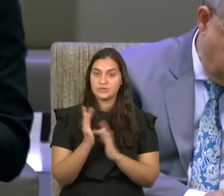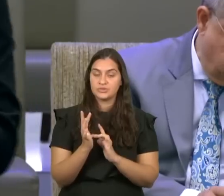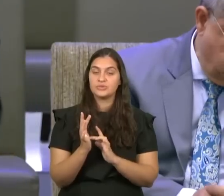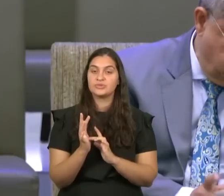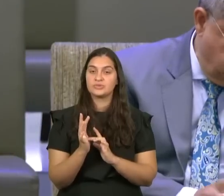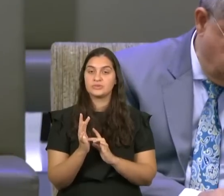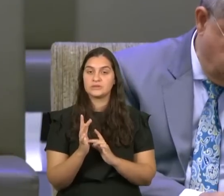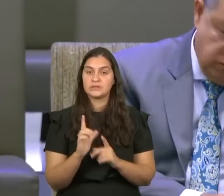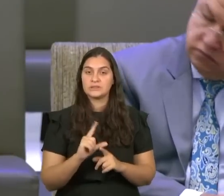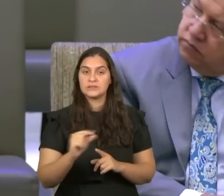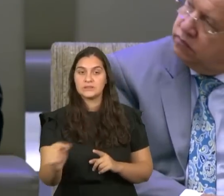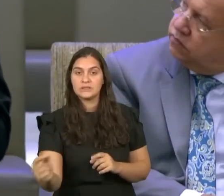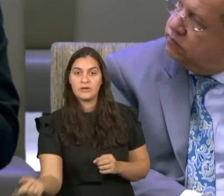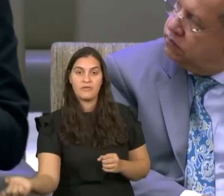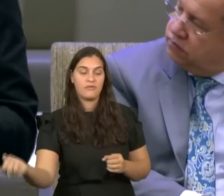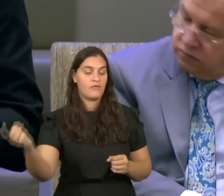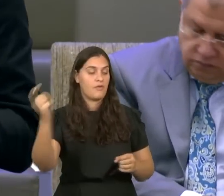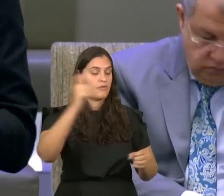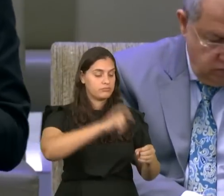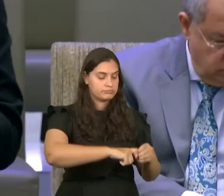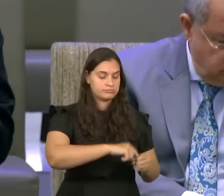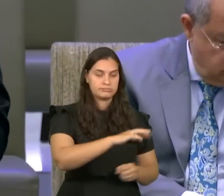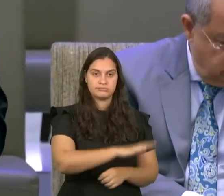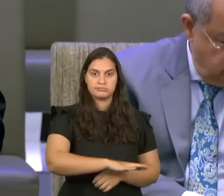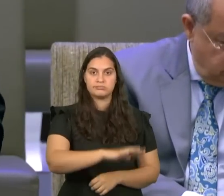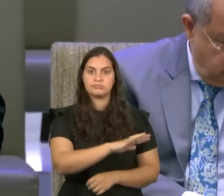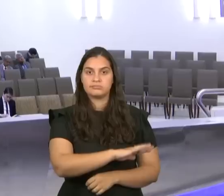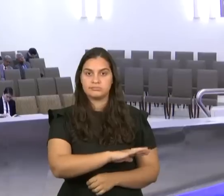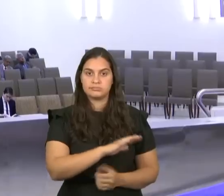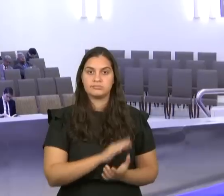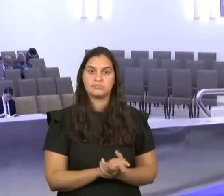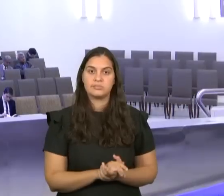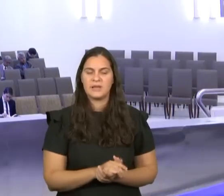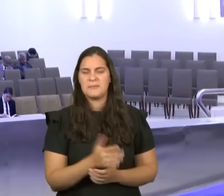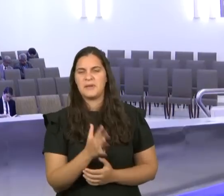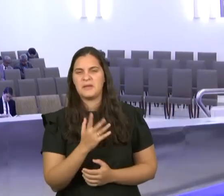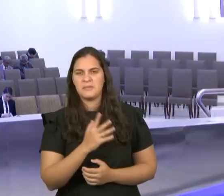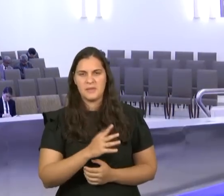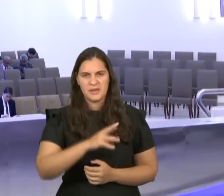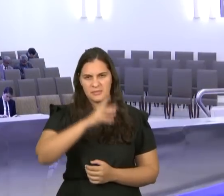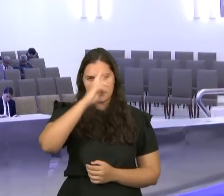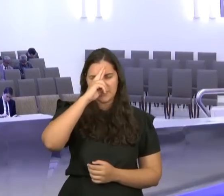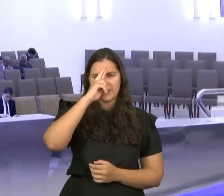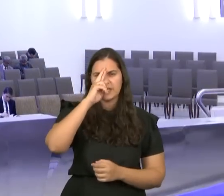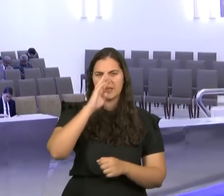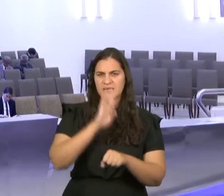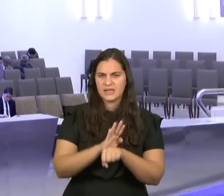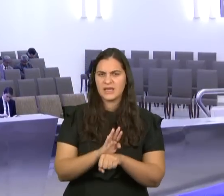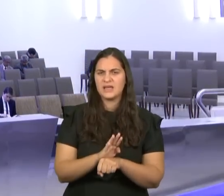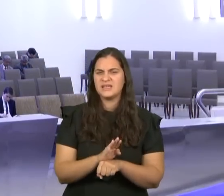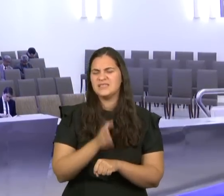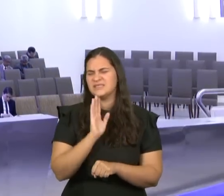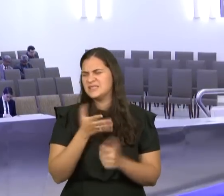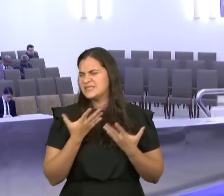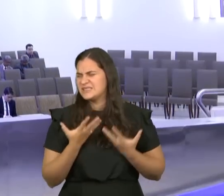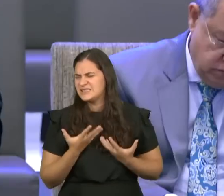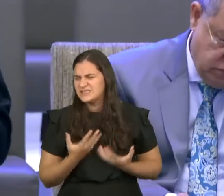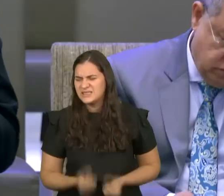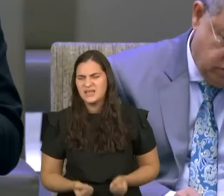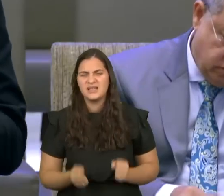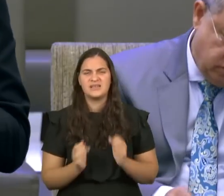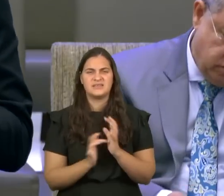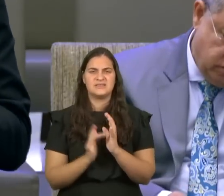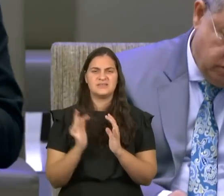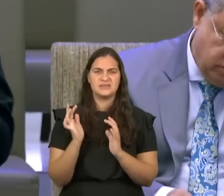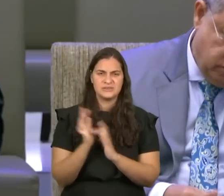Judeia e voltado para a Galileia e por volta do meio-dia cansado da longa caminhada